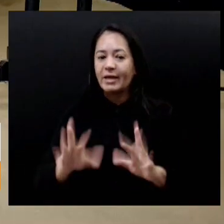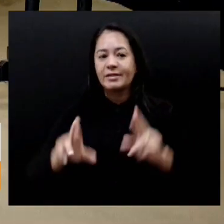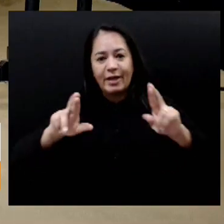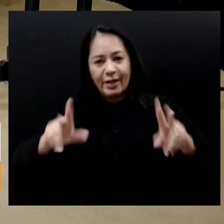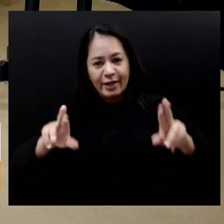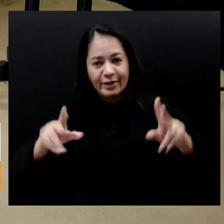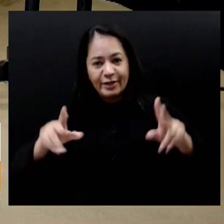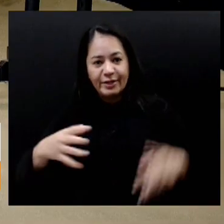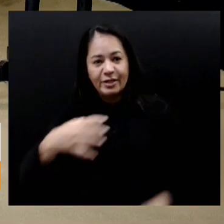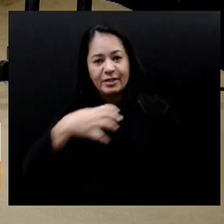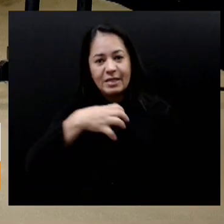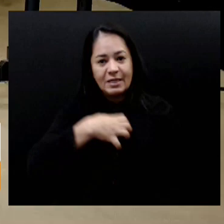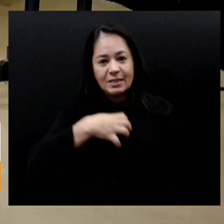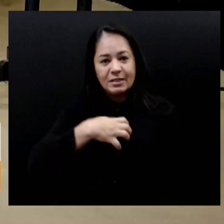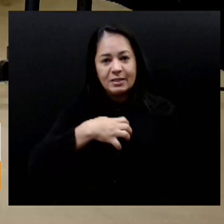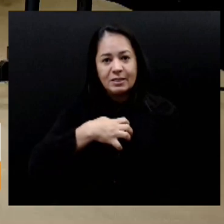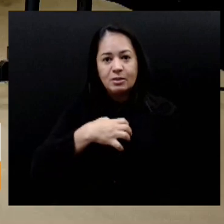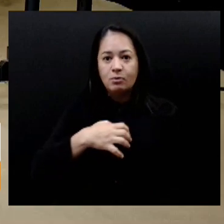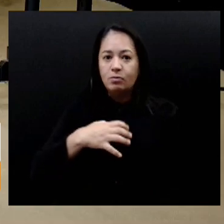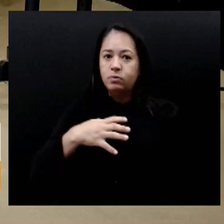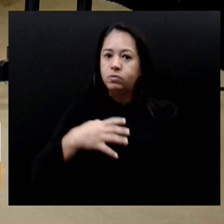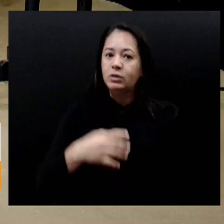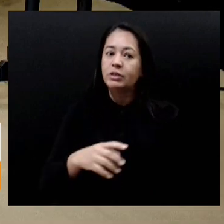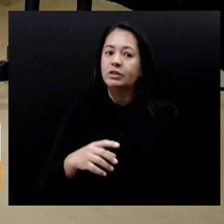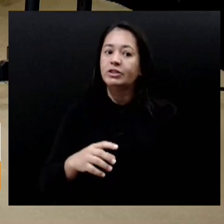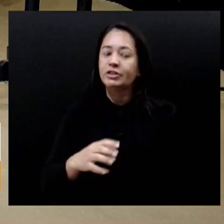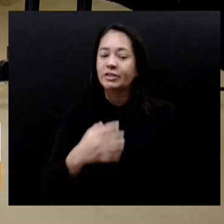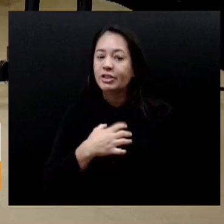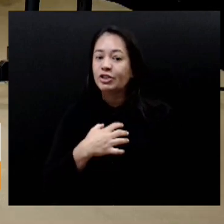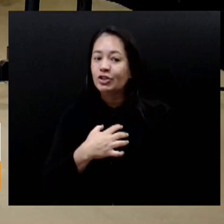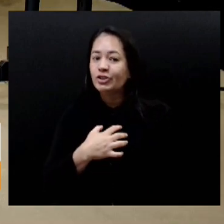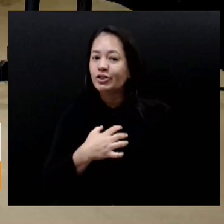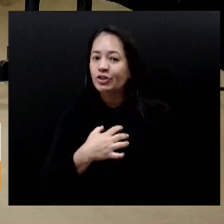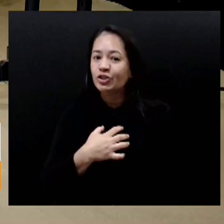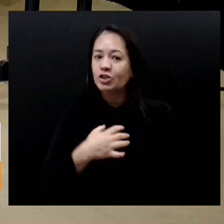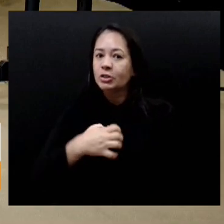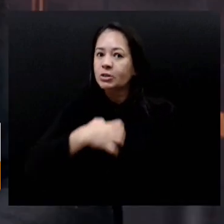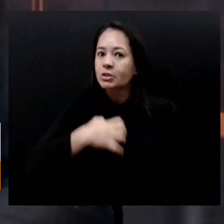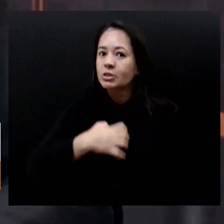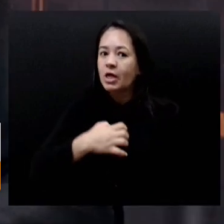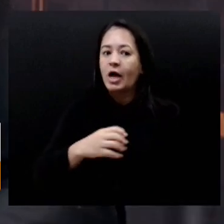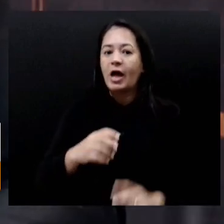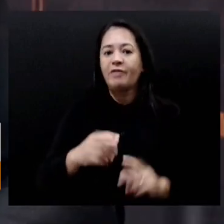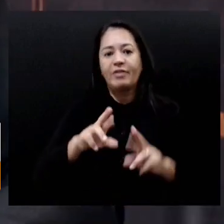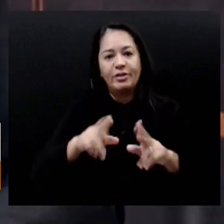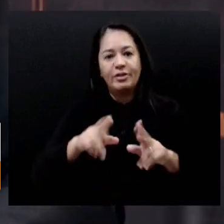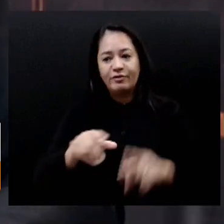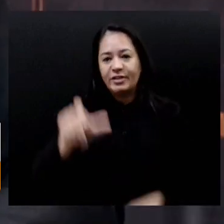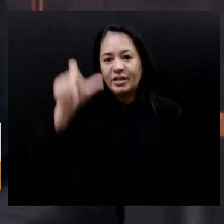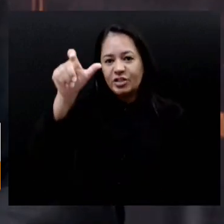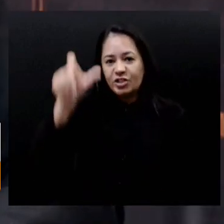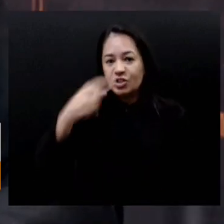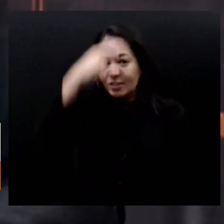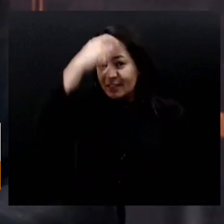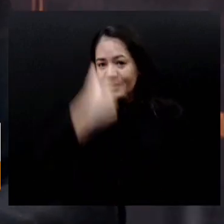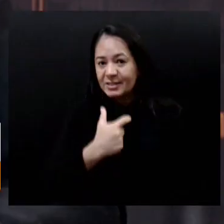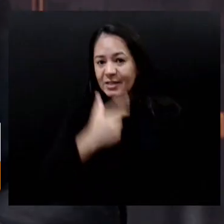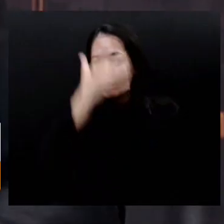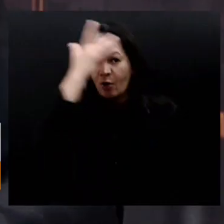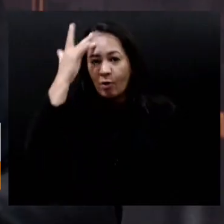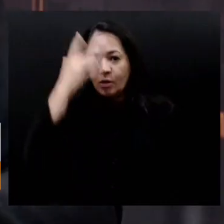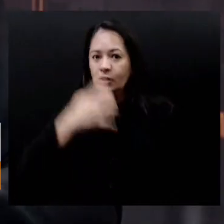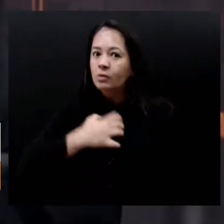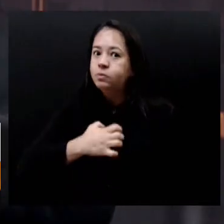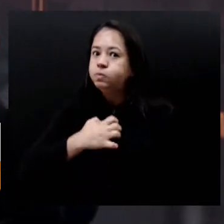raiva e ser uma pessoa raivosa, né? Isso Interessante. faz bastante Uhum. diferença. A raiva a gente precisa dela para